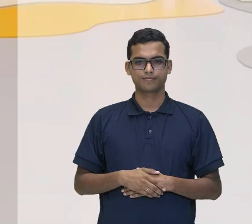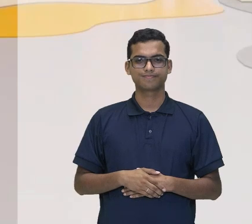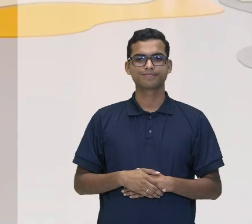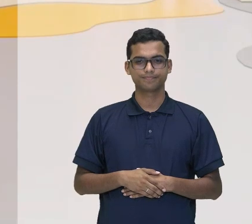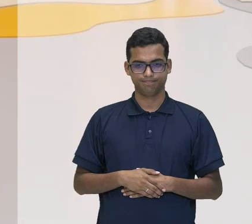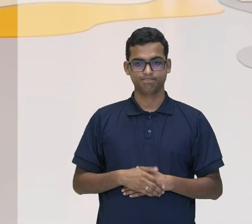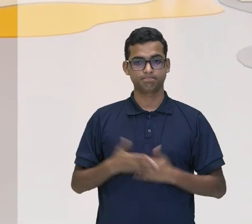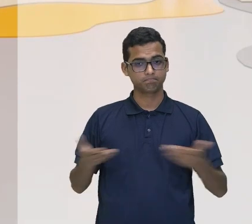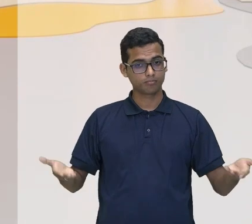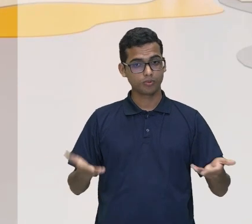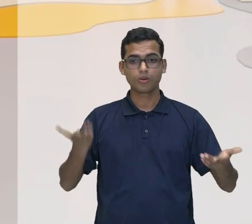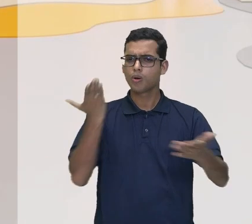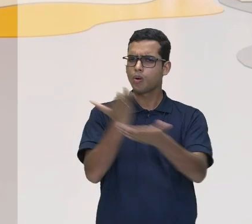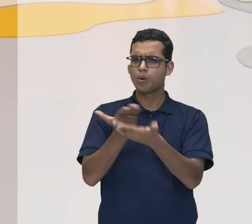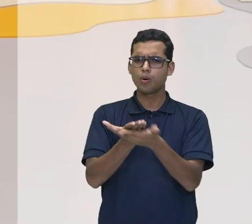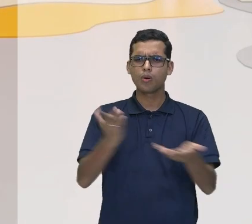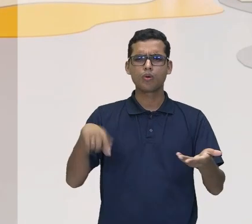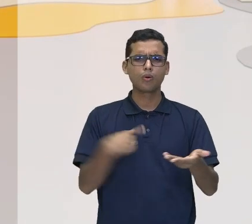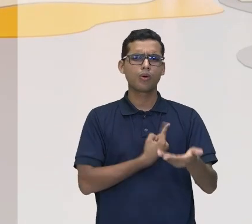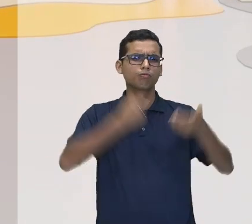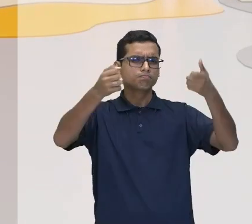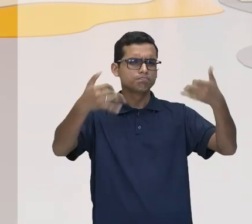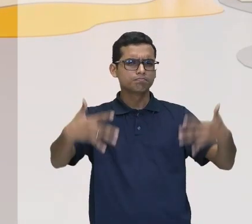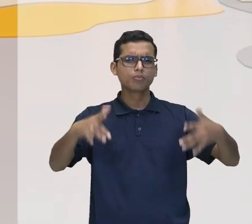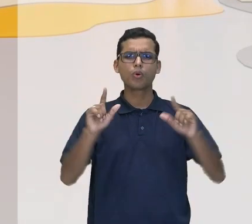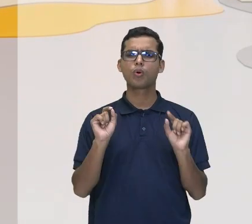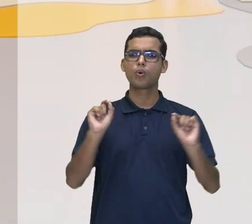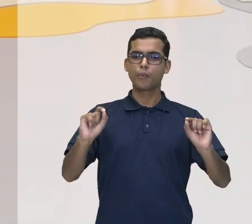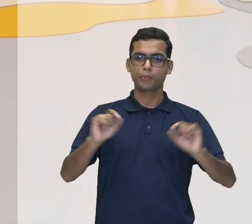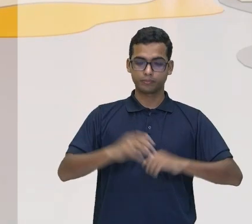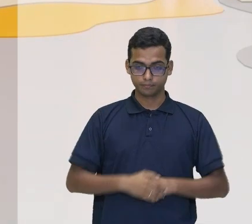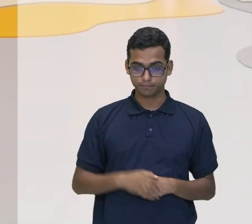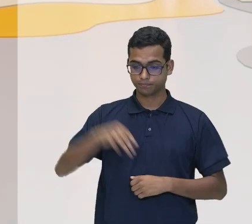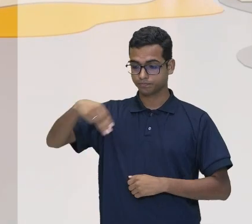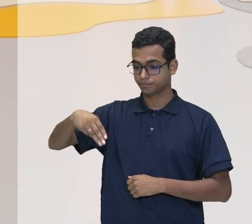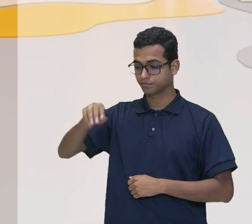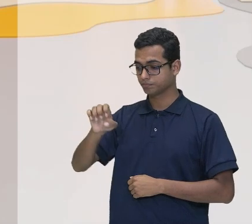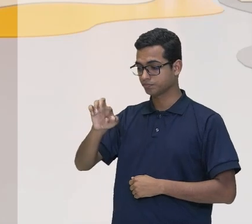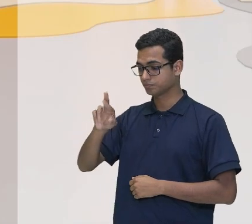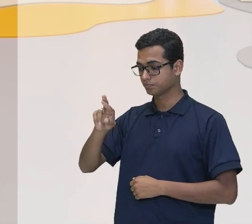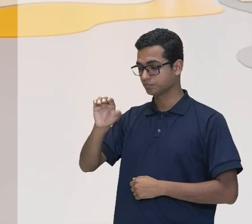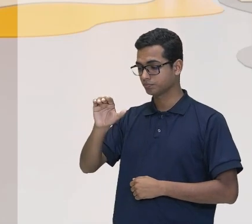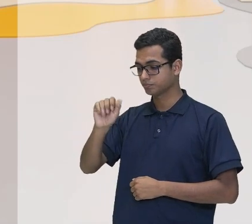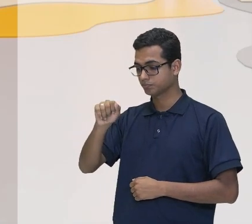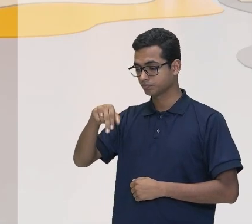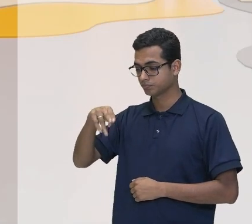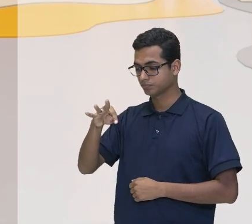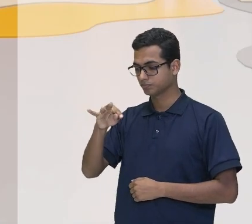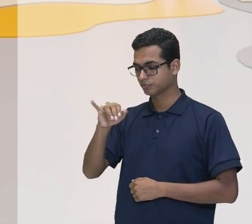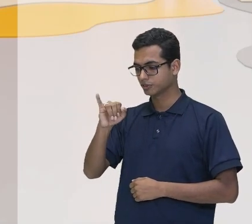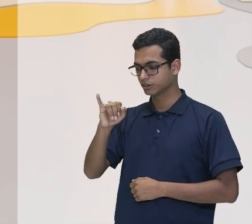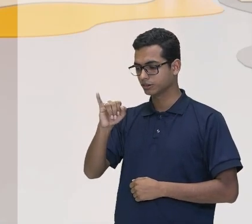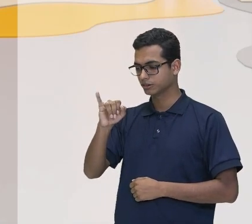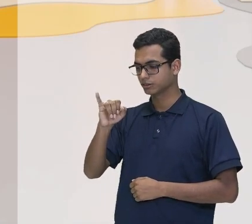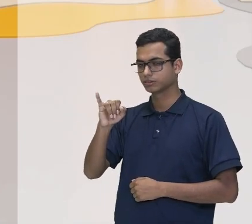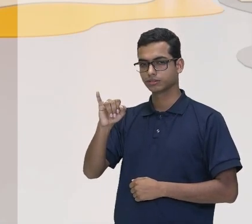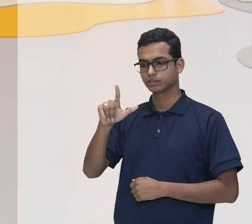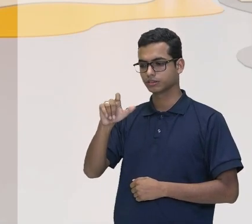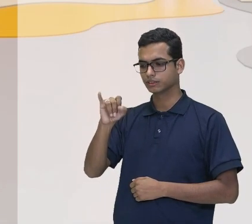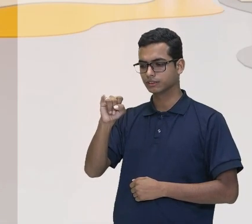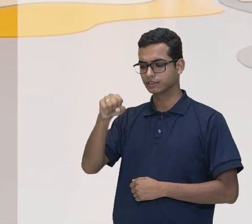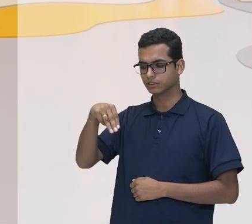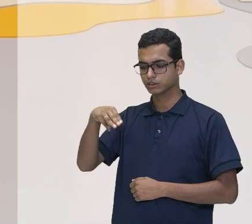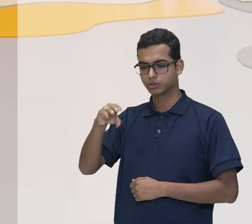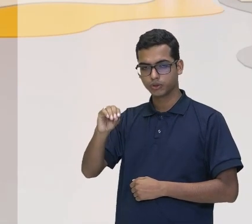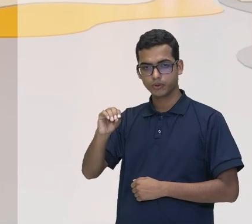Bem, nesta aula nós vamos falar sobre mercantilismo e sobre capitalismo. Então, no decorrer desta aula,